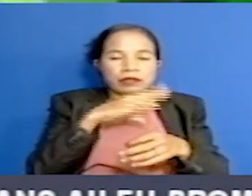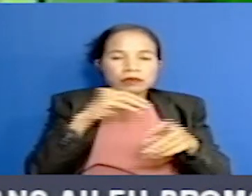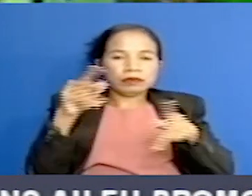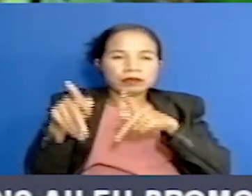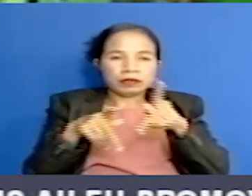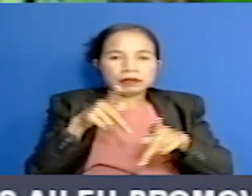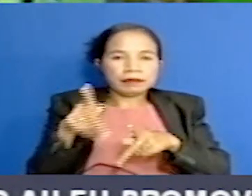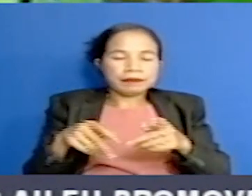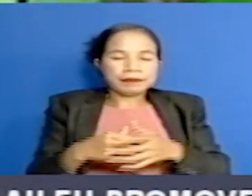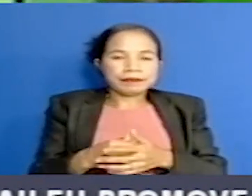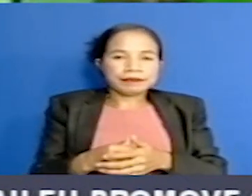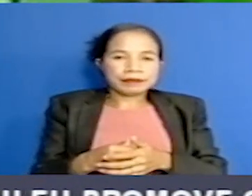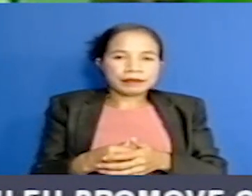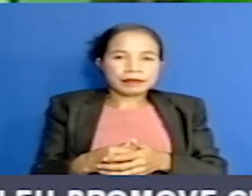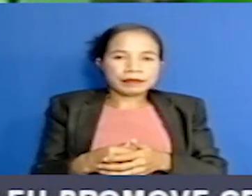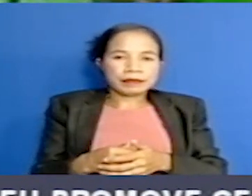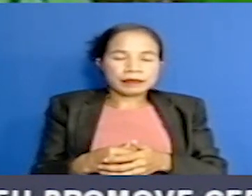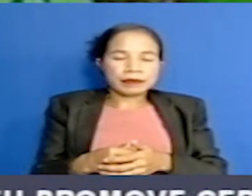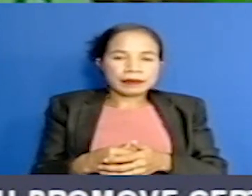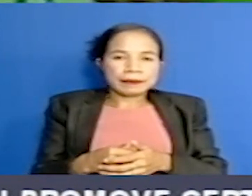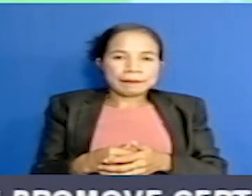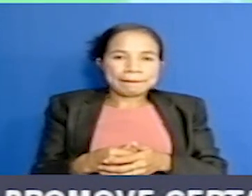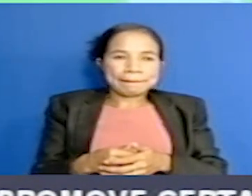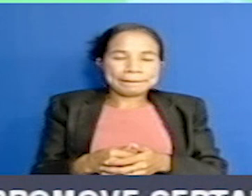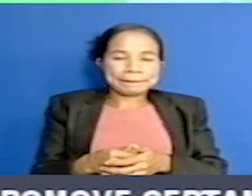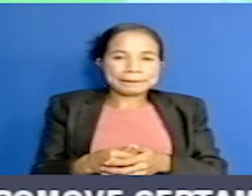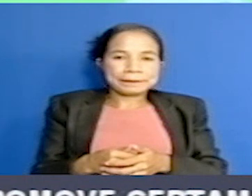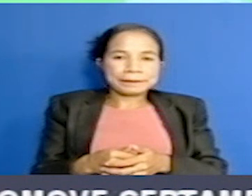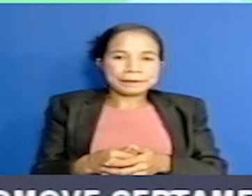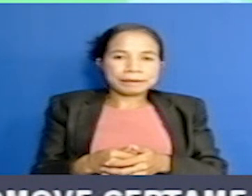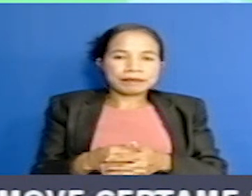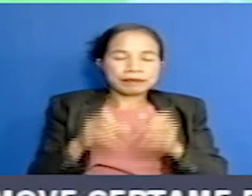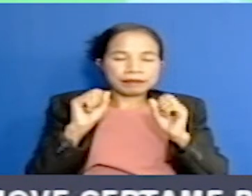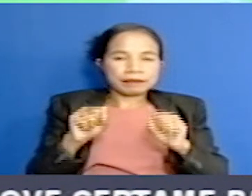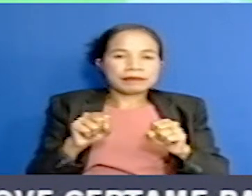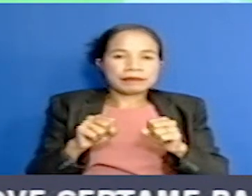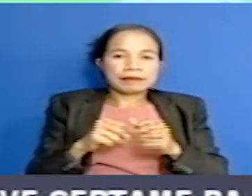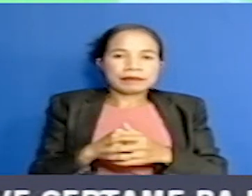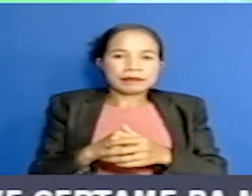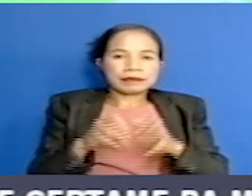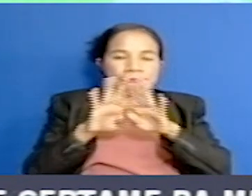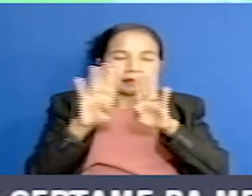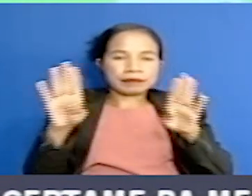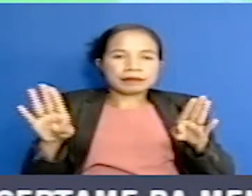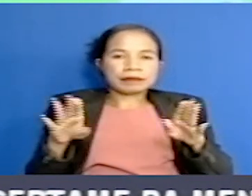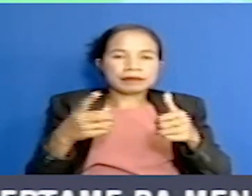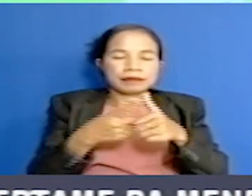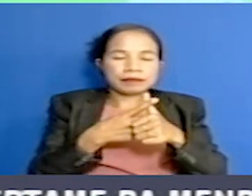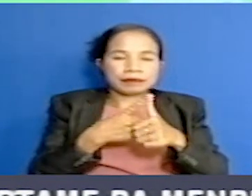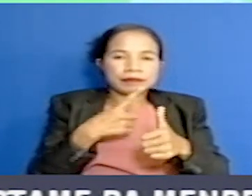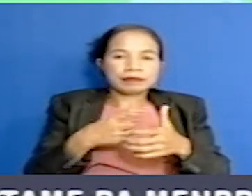E atendimento que a digitalização atu bele facilita o serviço de criação